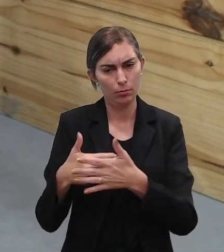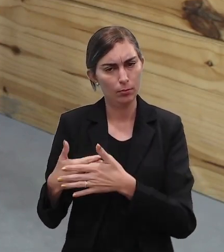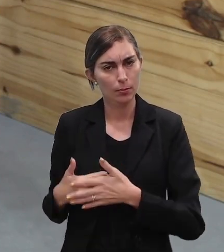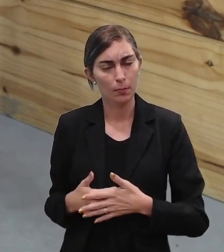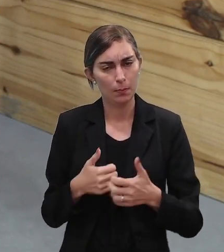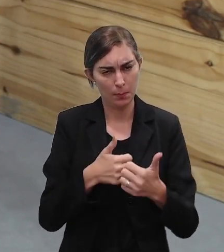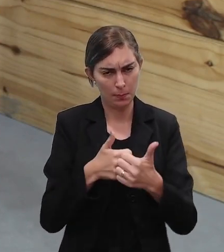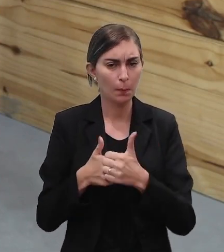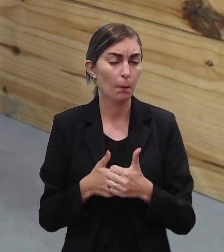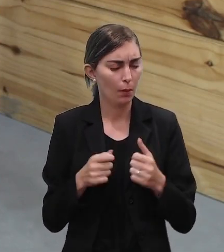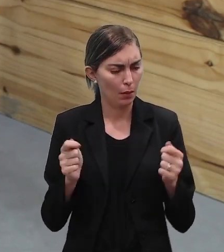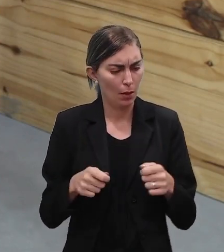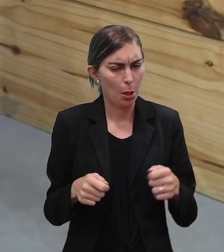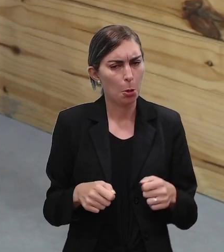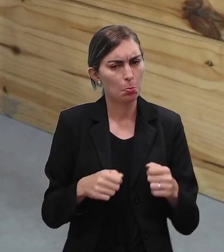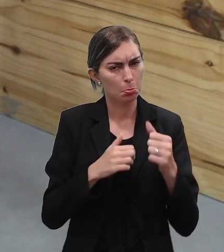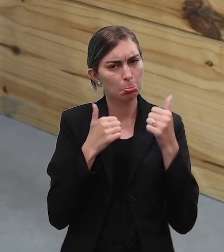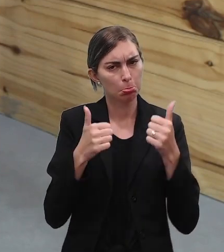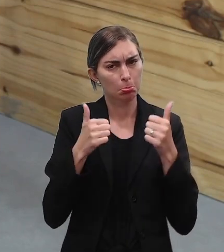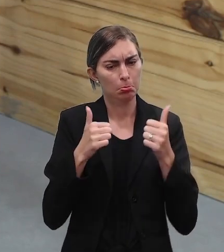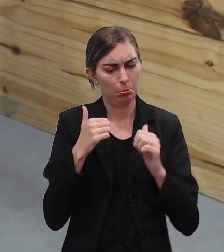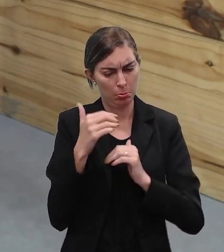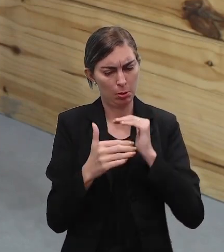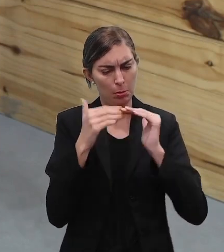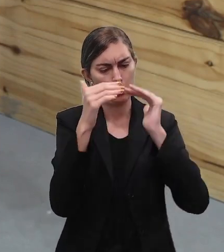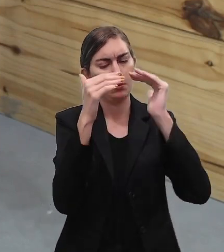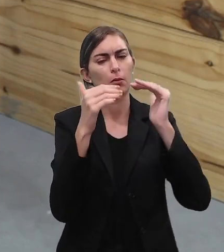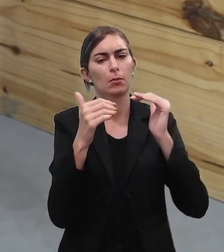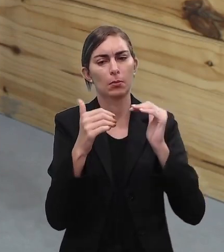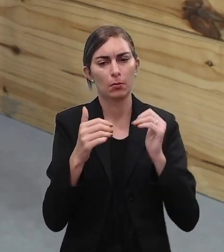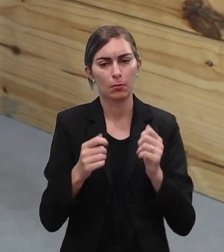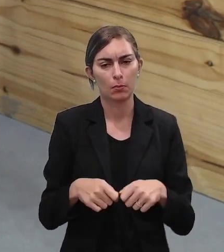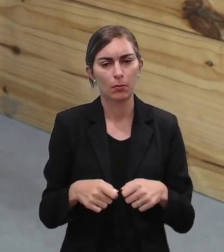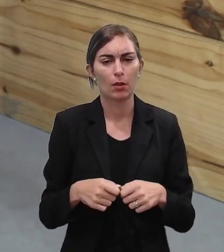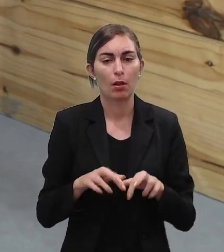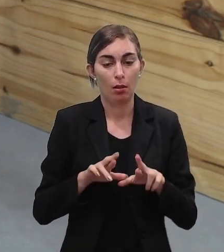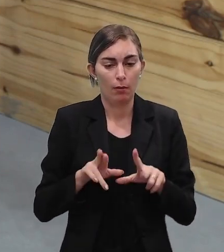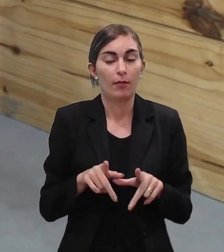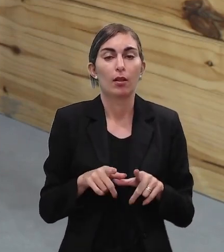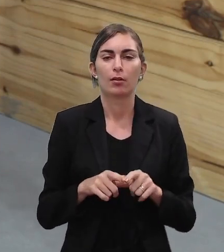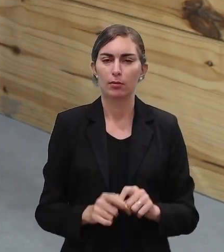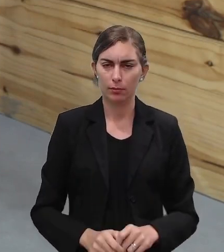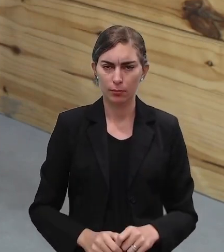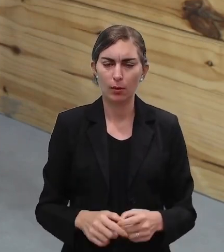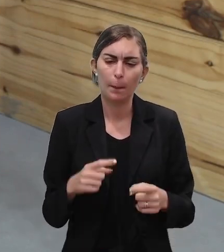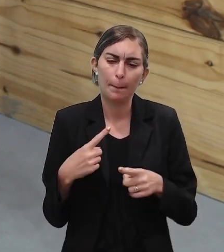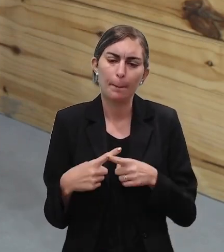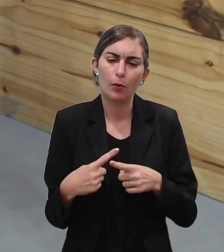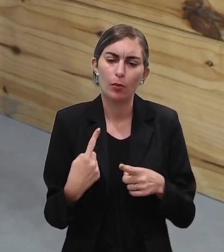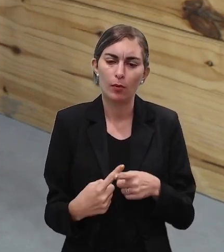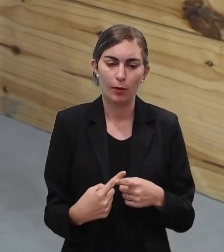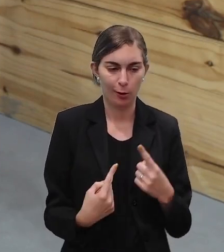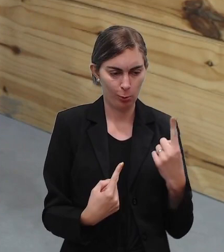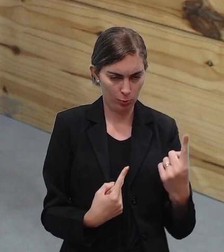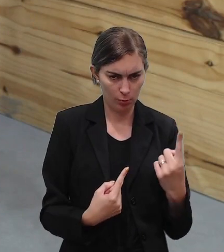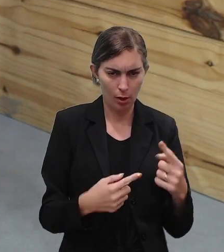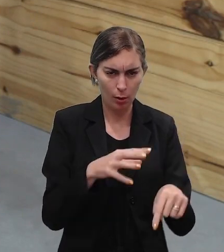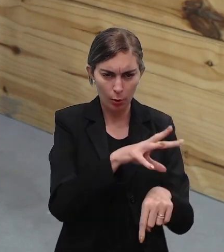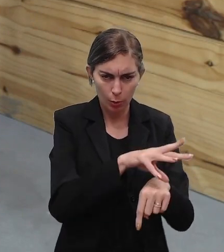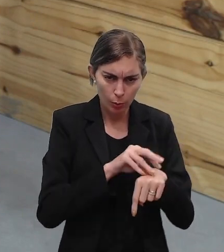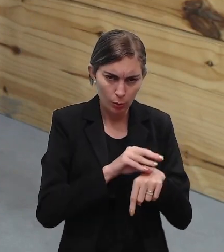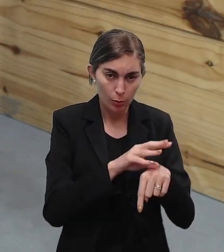têm um potencial, digamos assim, diferente. Porque uma capta